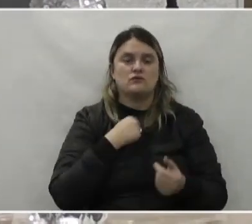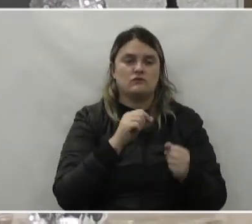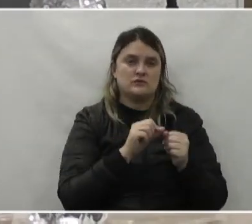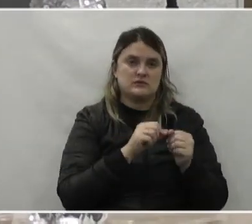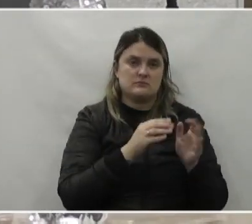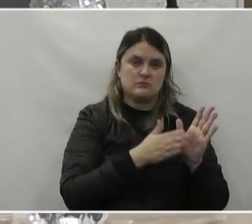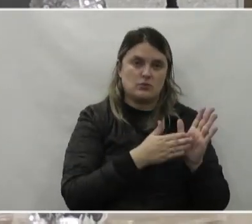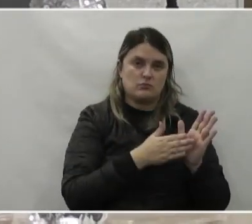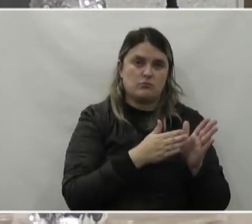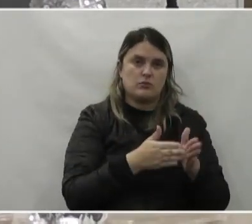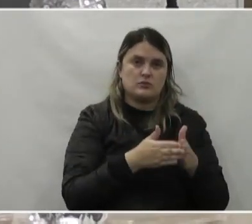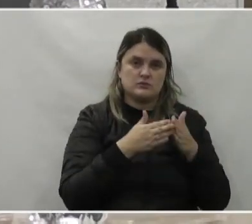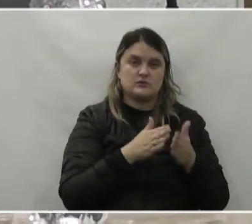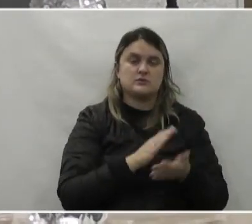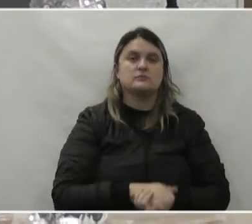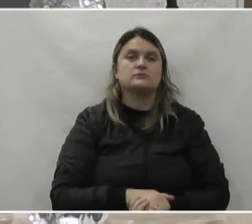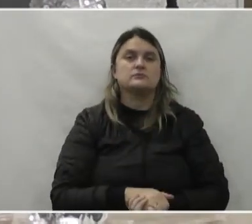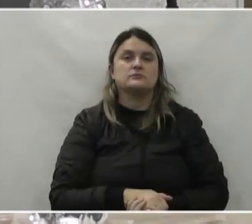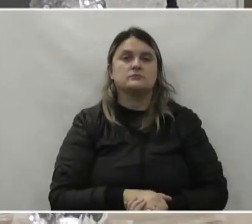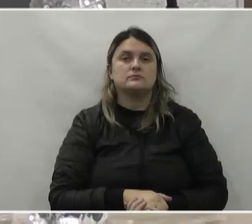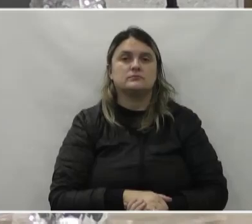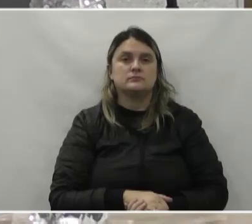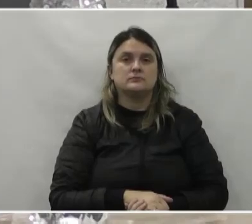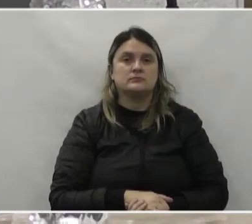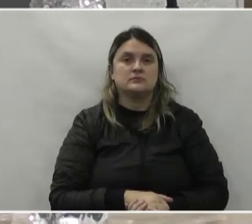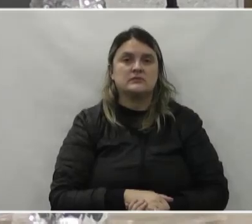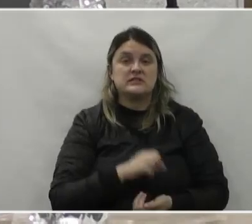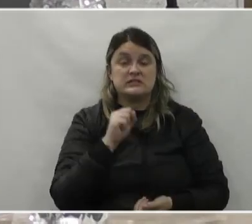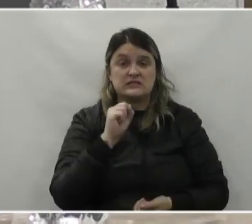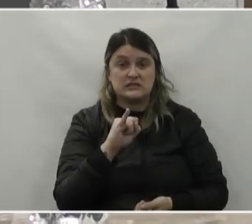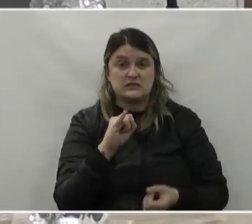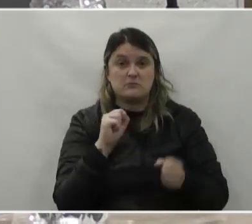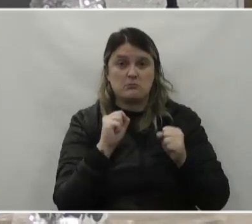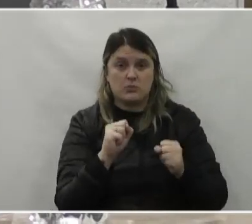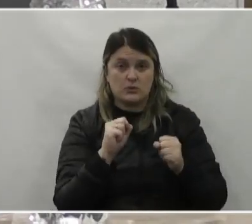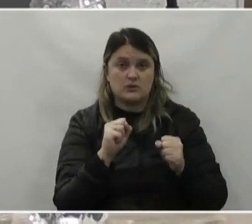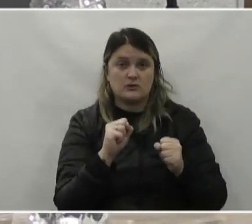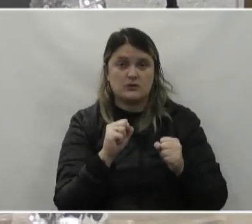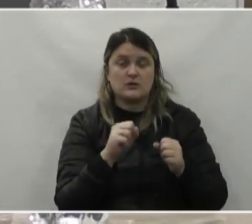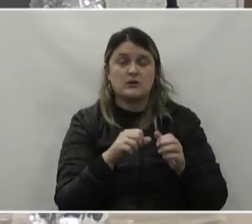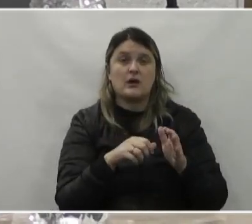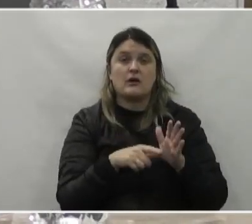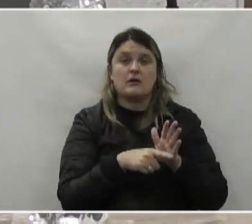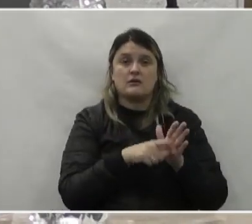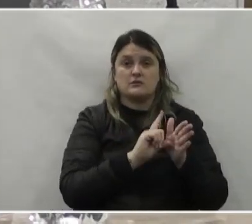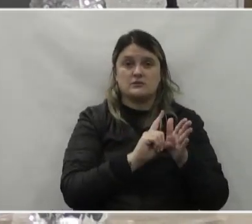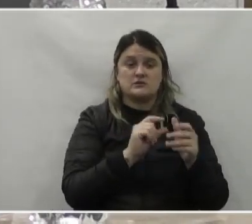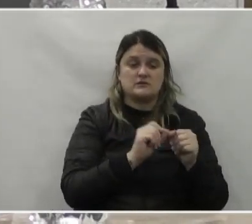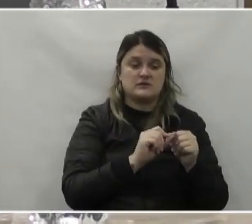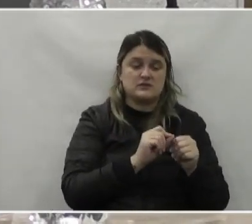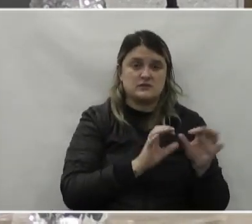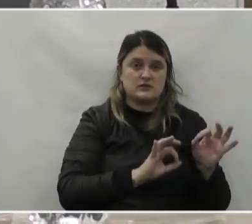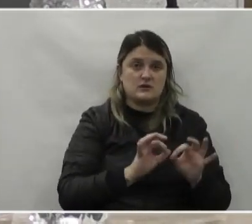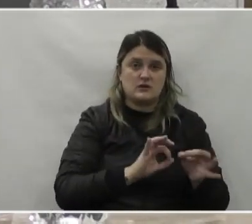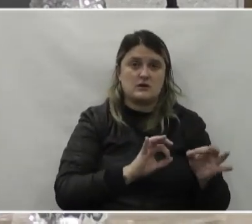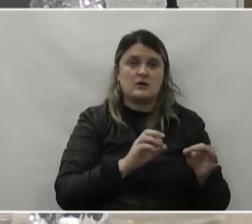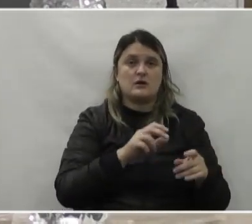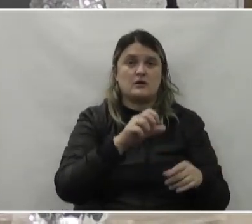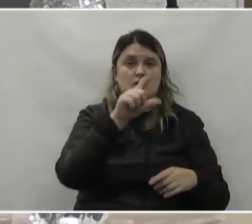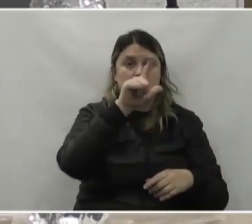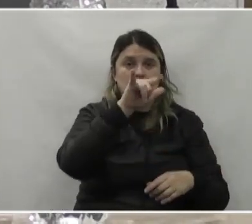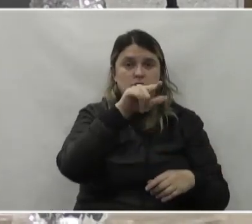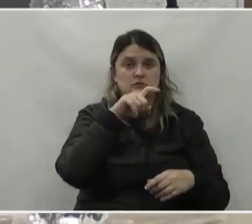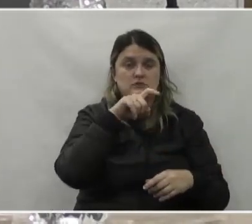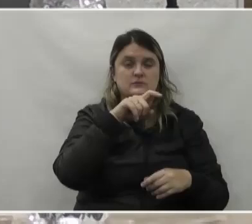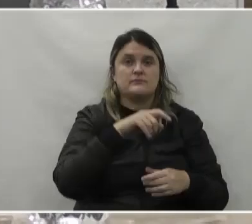vou pedir ao nosso prefeito, que, se possível, quanto antes, fazer essa iluminação. E também sobre